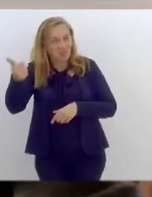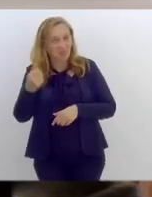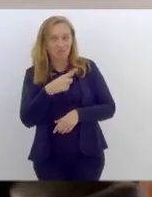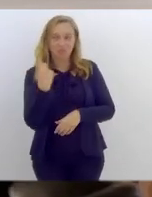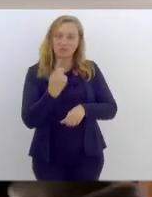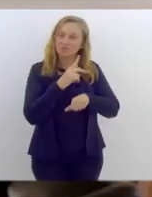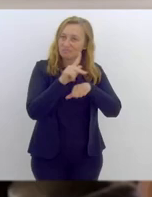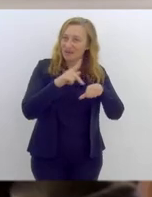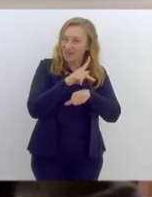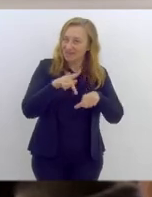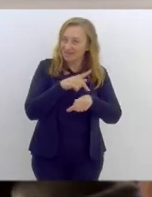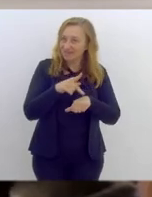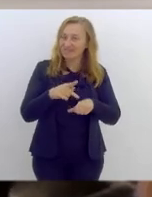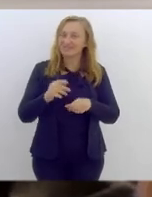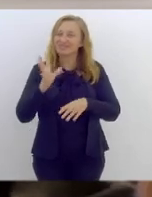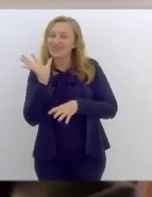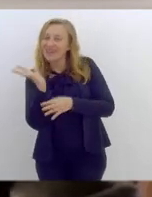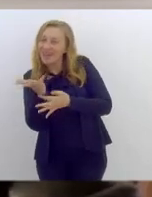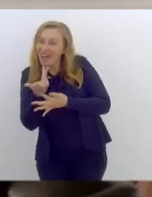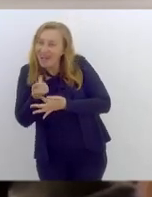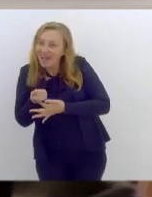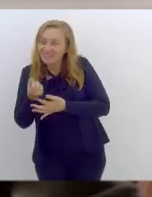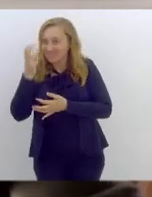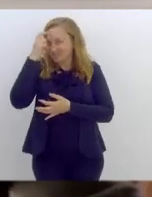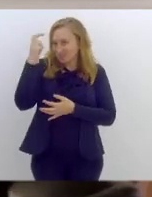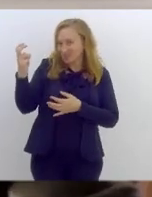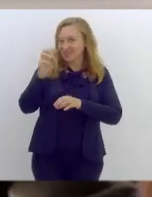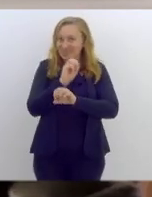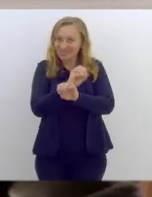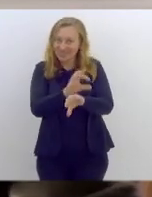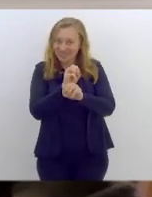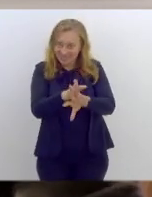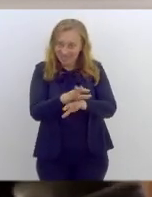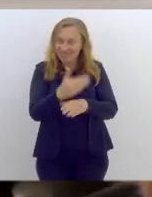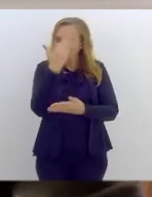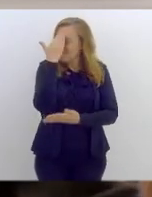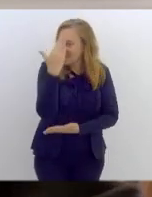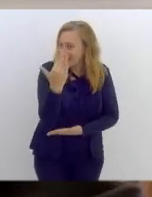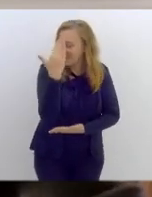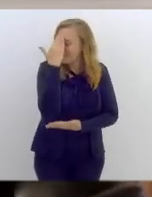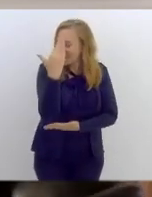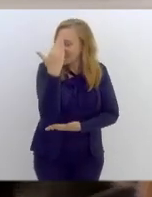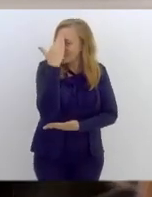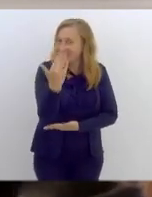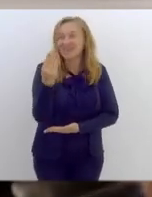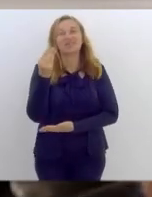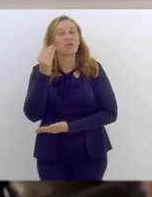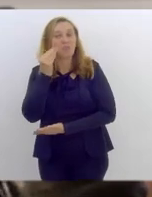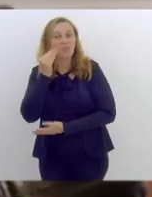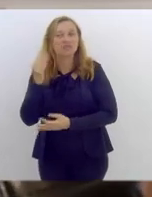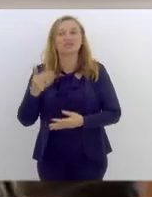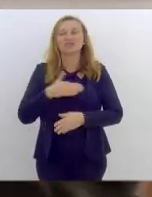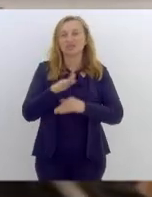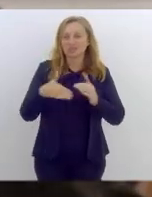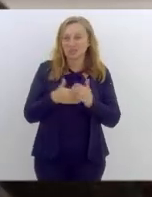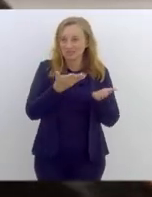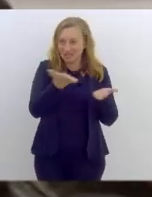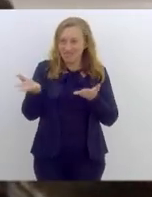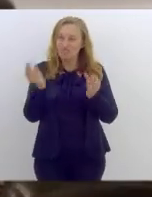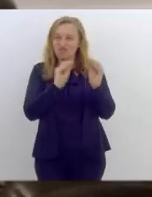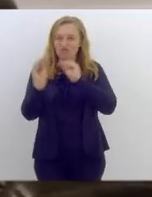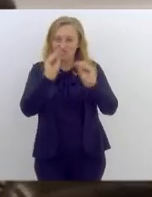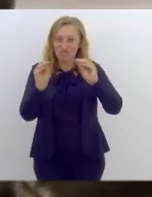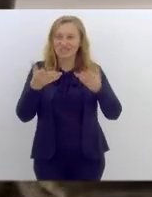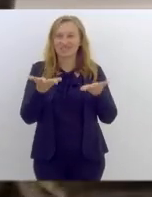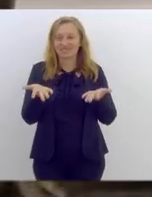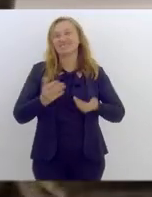país, através da arte, da cultura e da educação. Muito obrigado. Obrigado, Mônica. Obrigado a todas que estão aí. Beijo